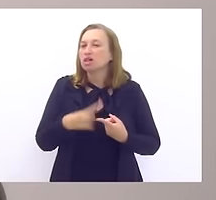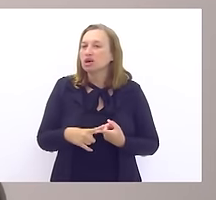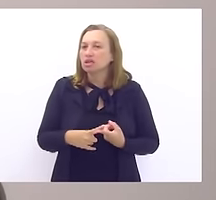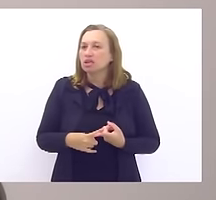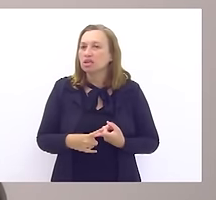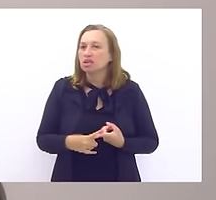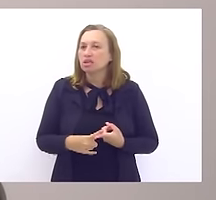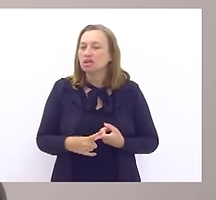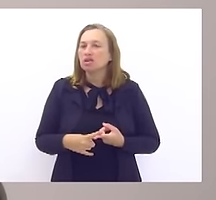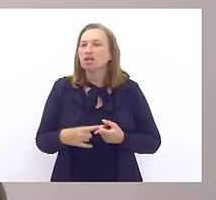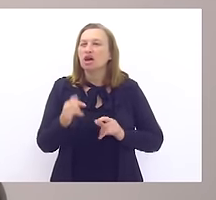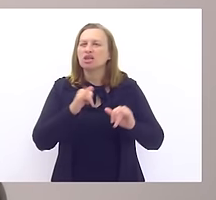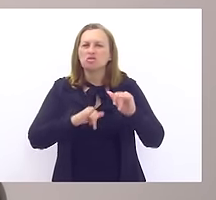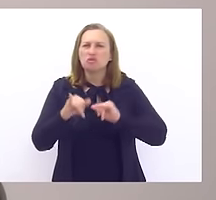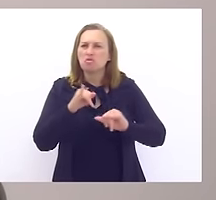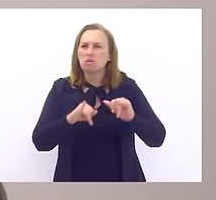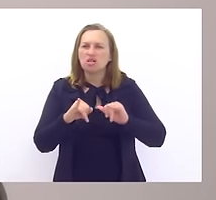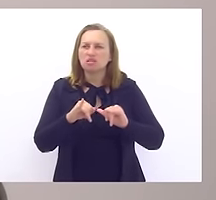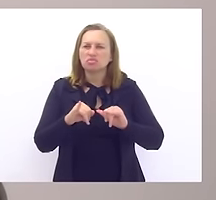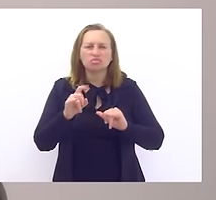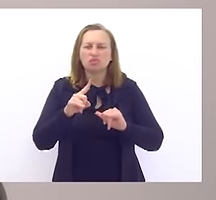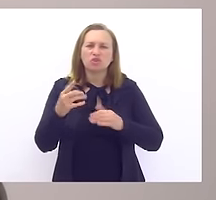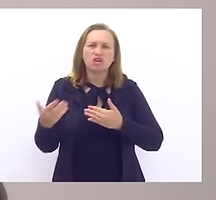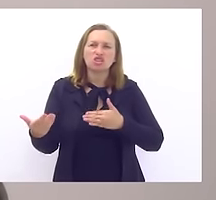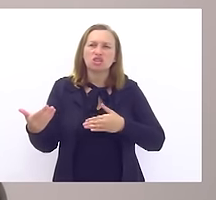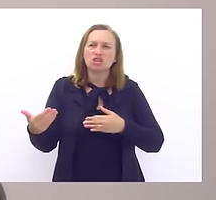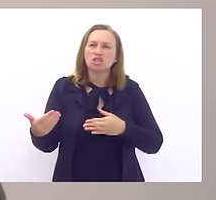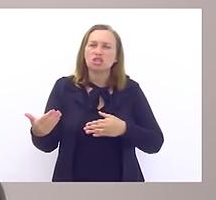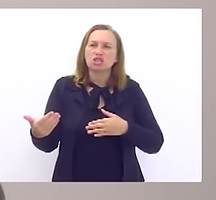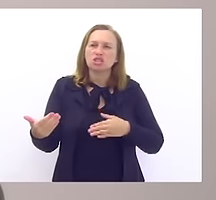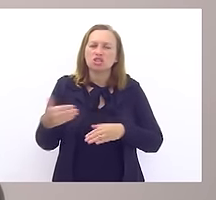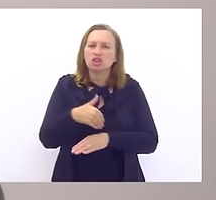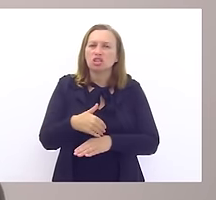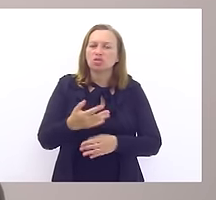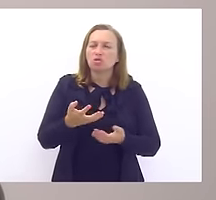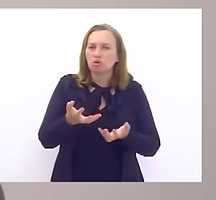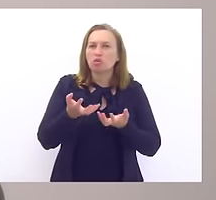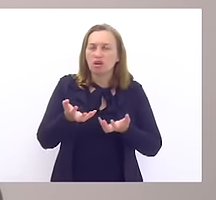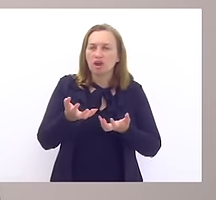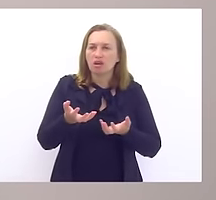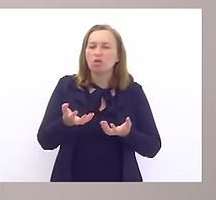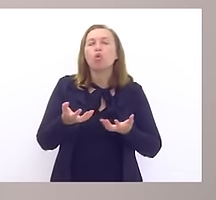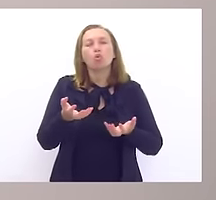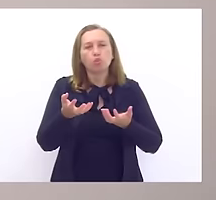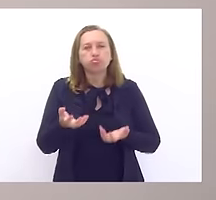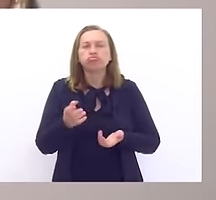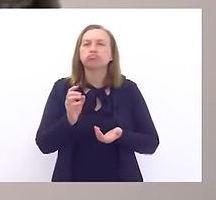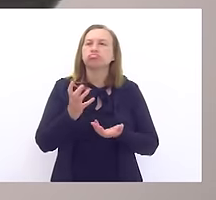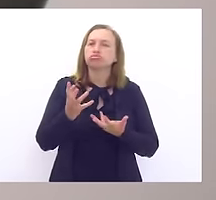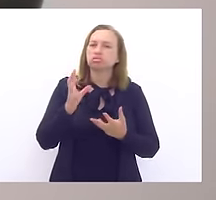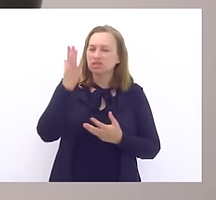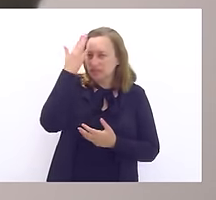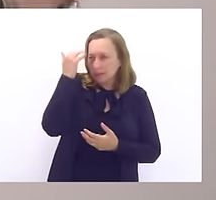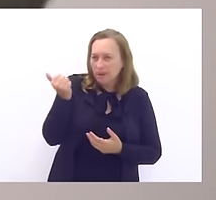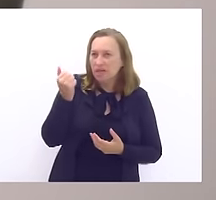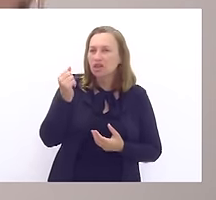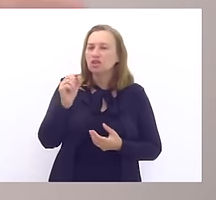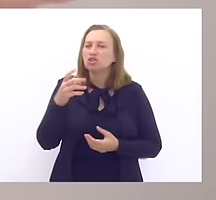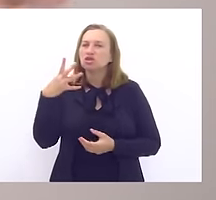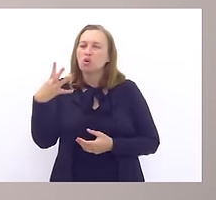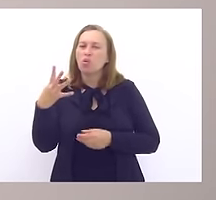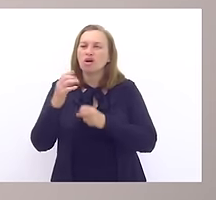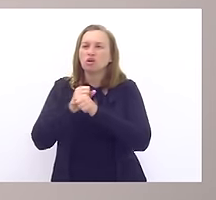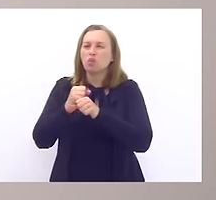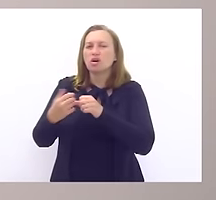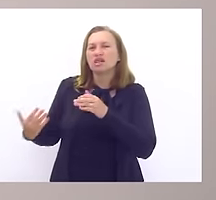as informações não veio do jeito que eu almejo porque eu quero saber de quatro